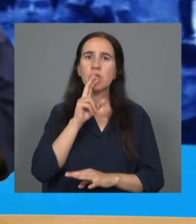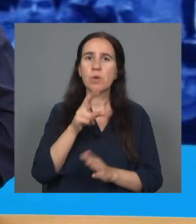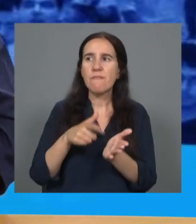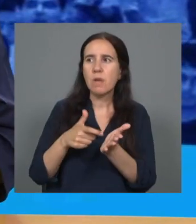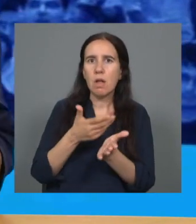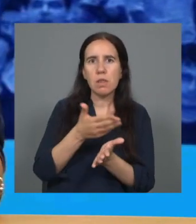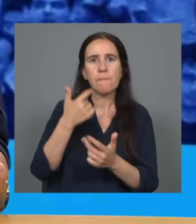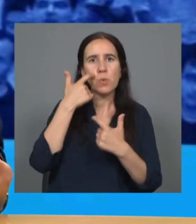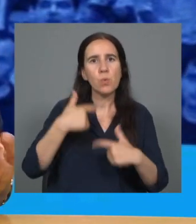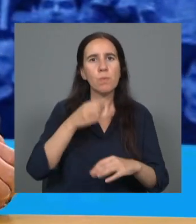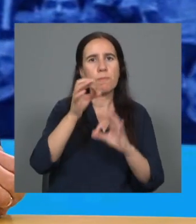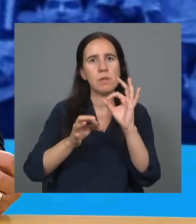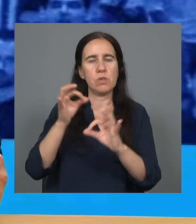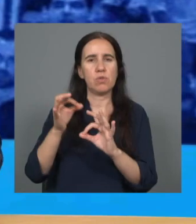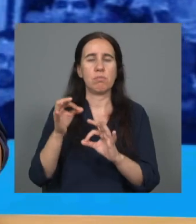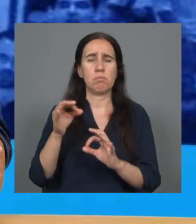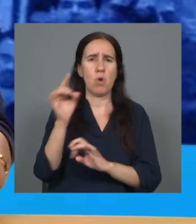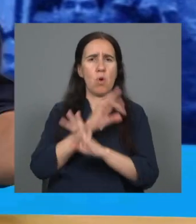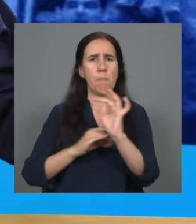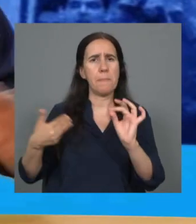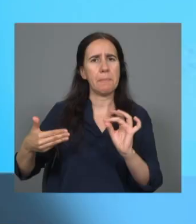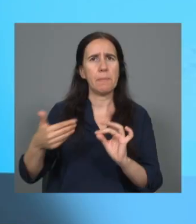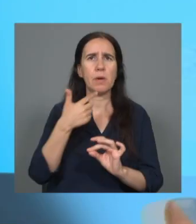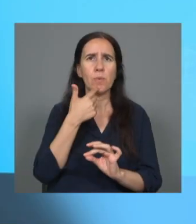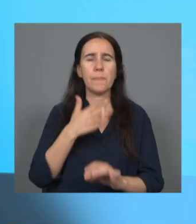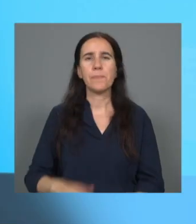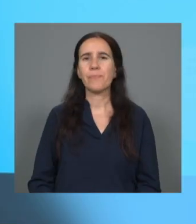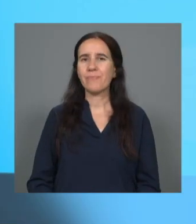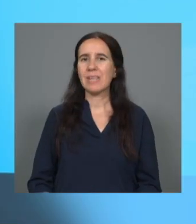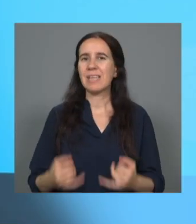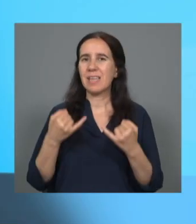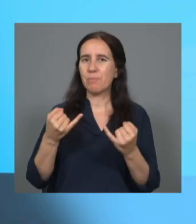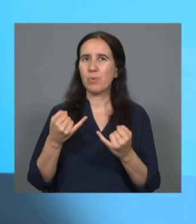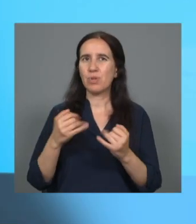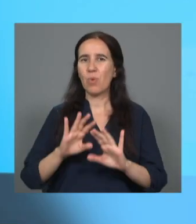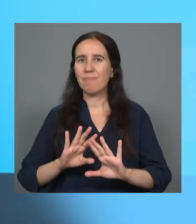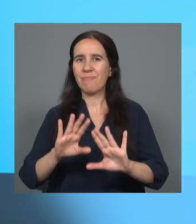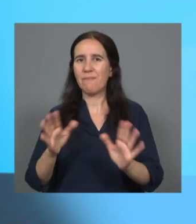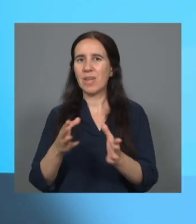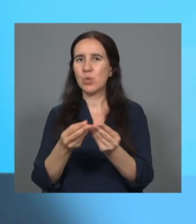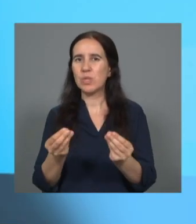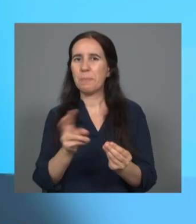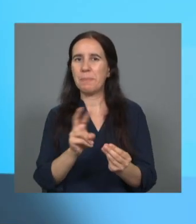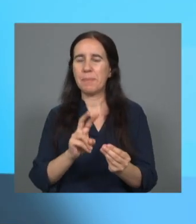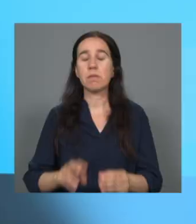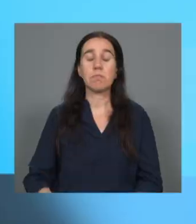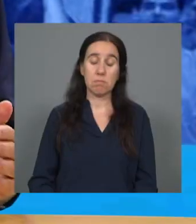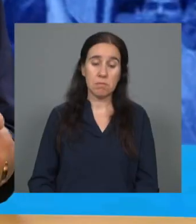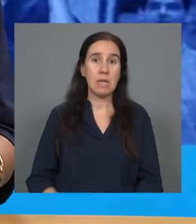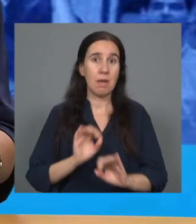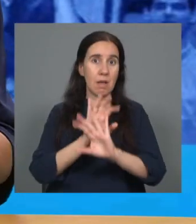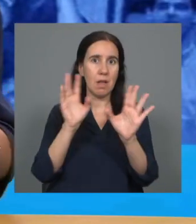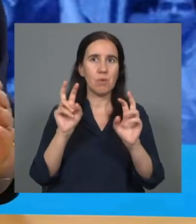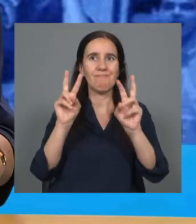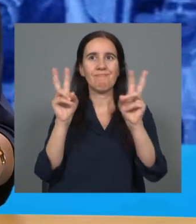ao humanismo que a Europa tanto cultivou. Depois acaba por existir um certo empurrar para uma solução. Claro, e portanto aquilo que nós estamos aqui a tratar